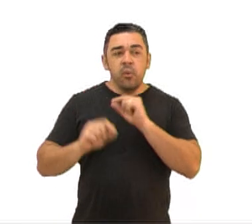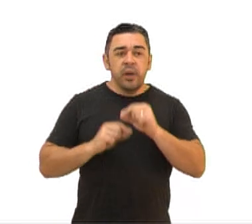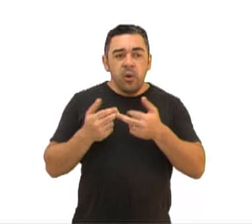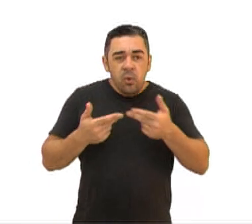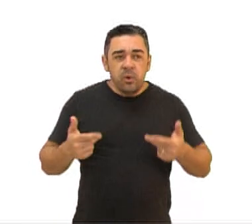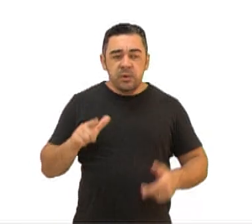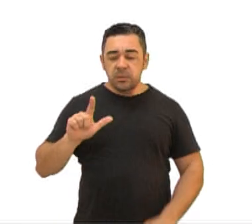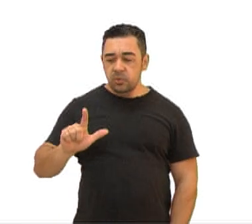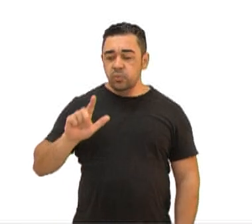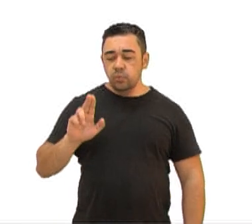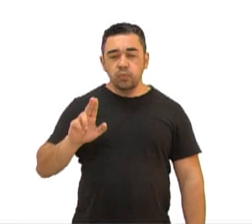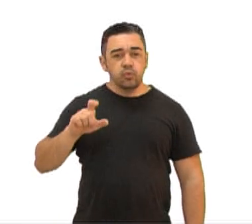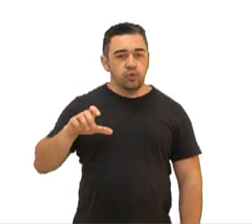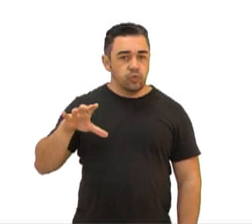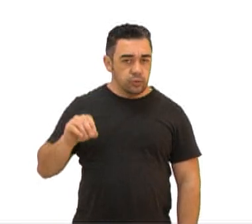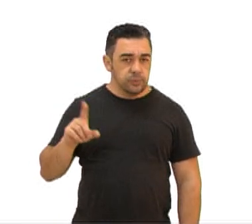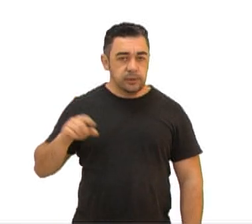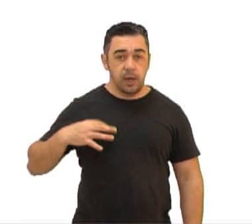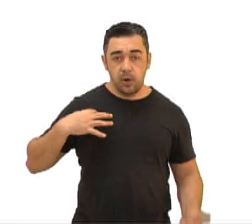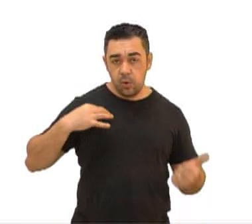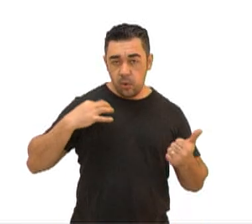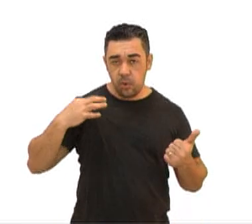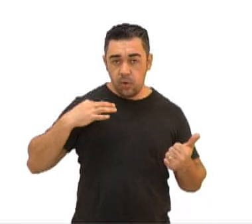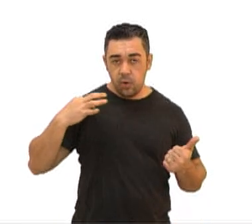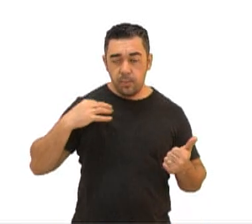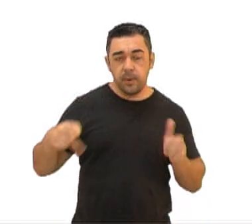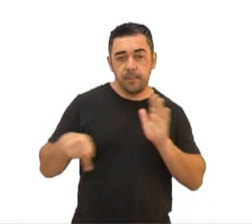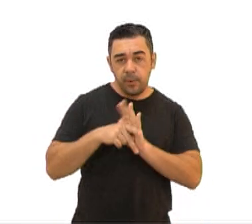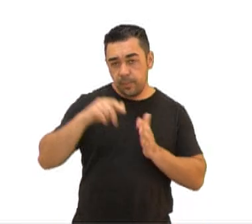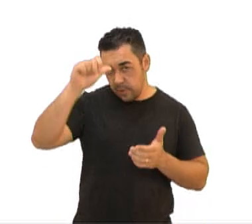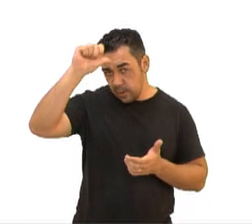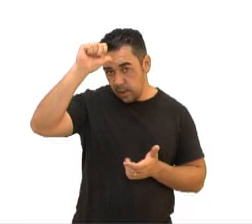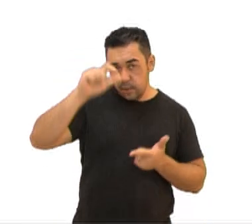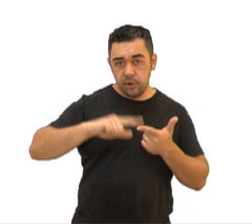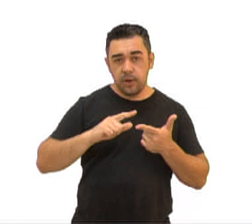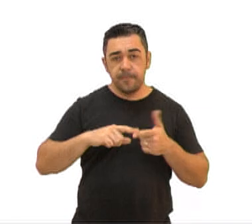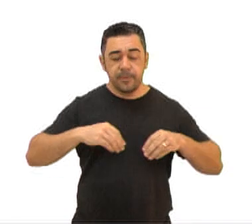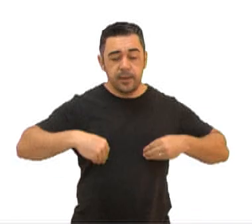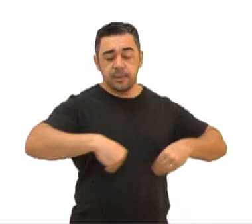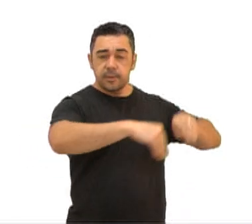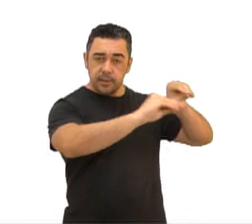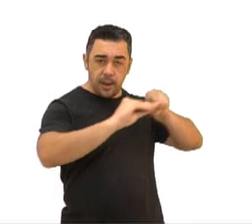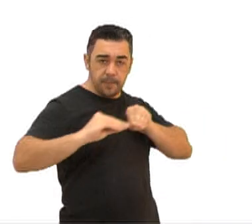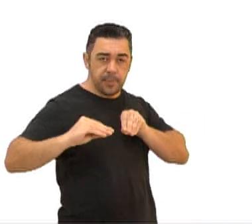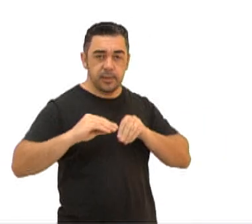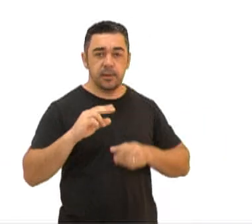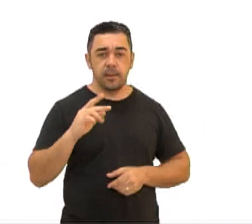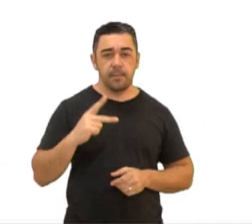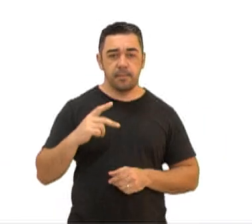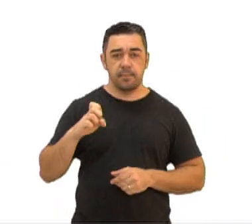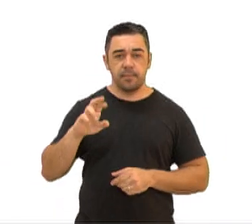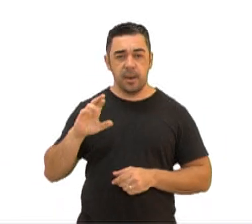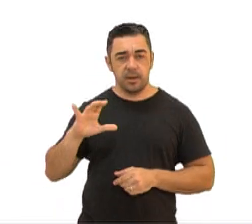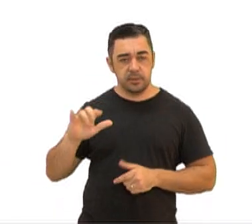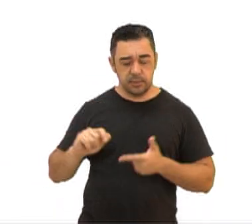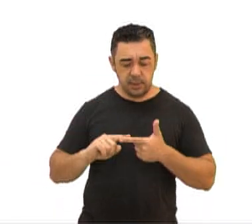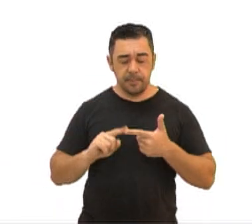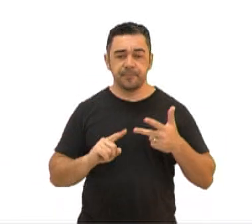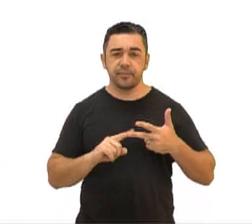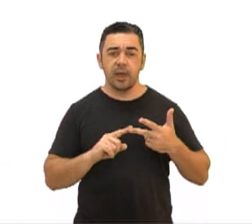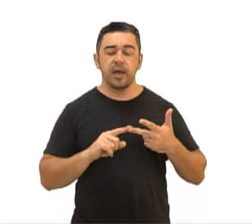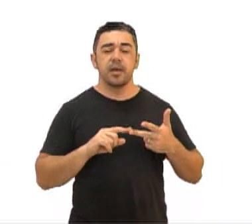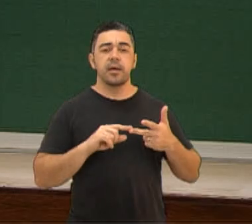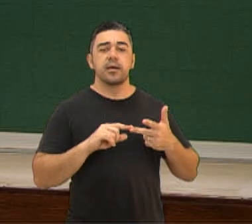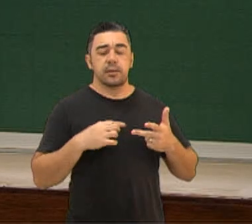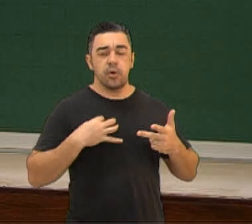de luxo, que eram os tecidos de algodão da Índia, os tapetes da Pérsia, a seda e a porcelana da